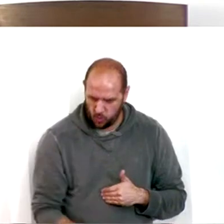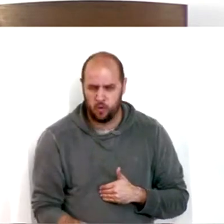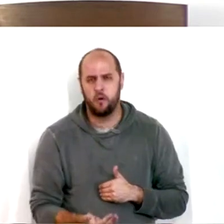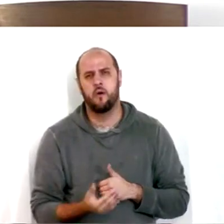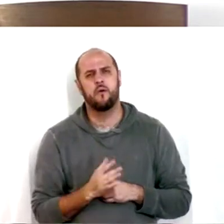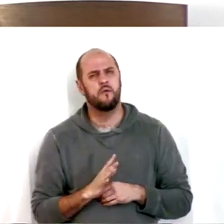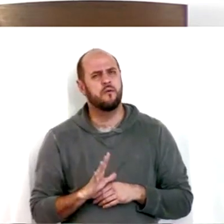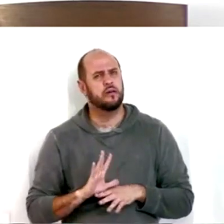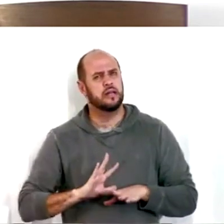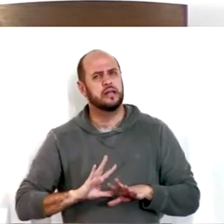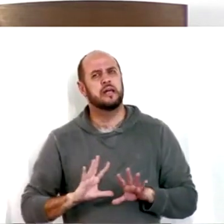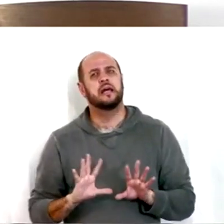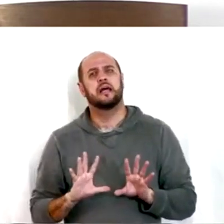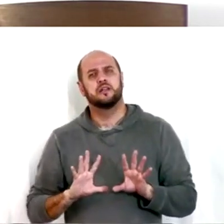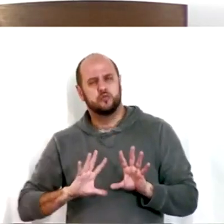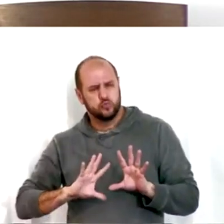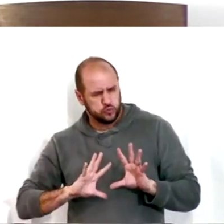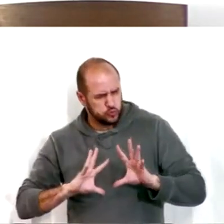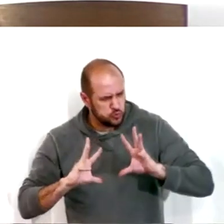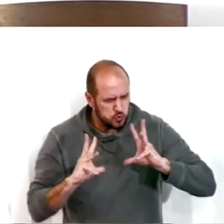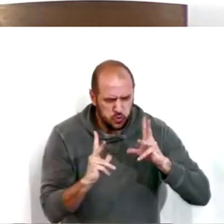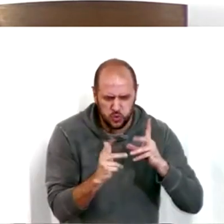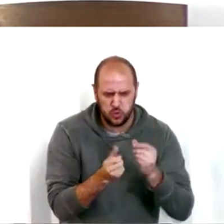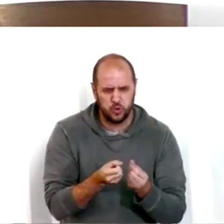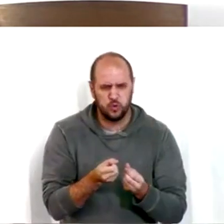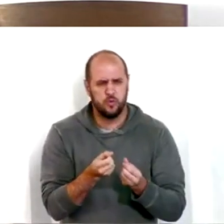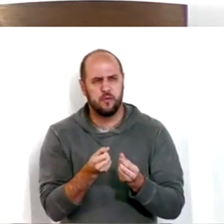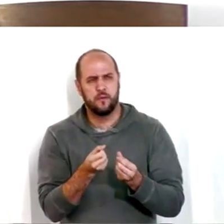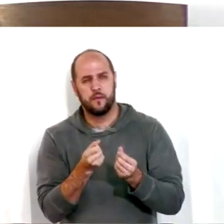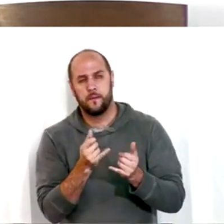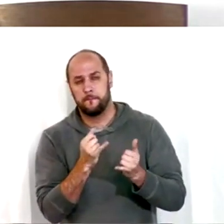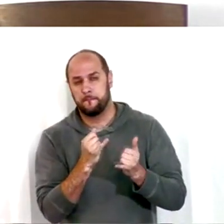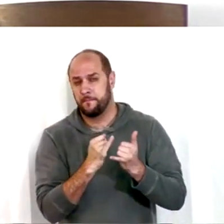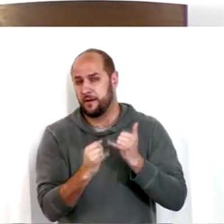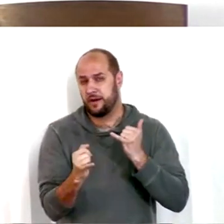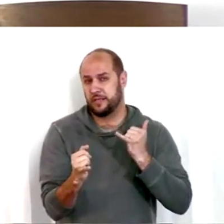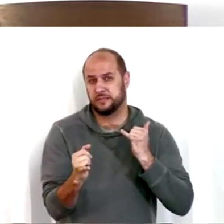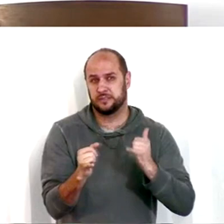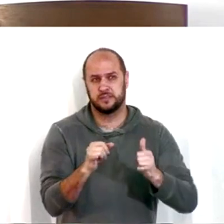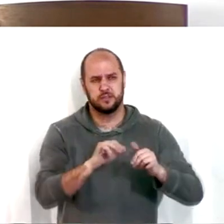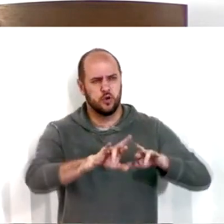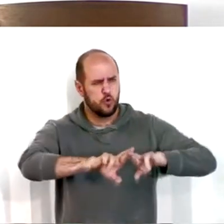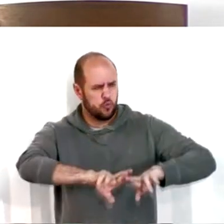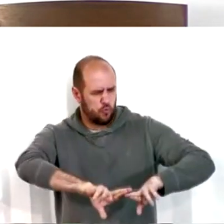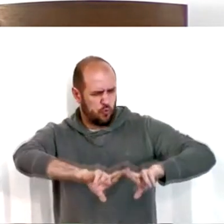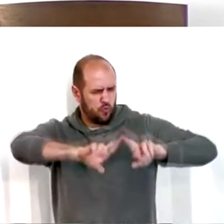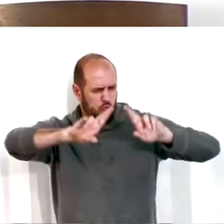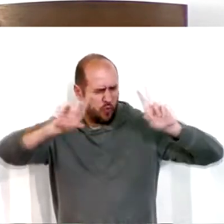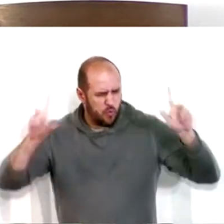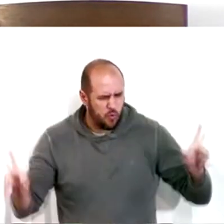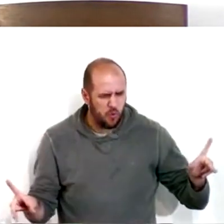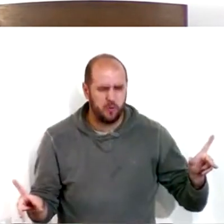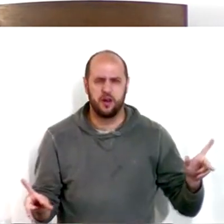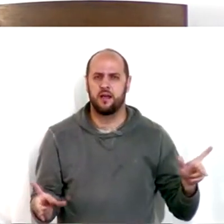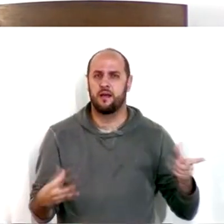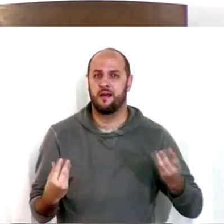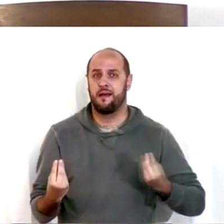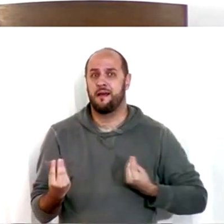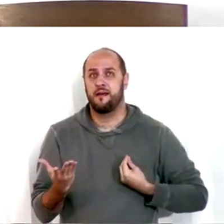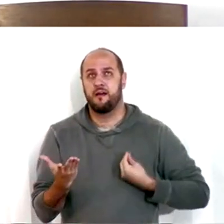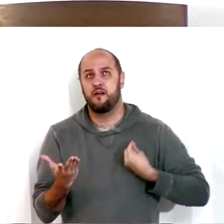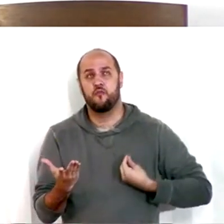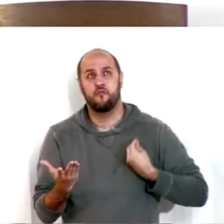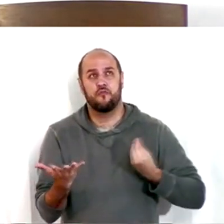são completamente alheios, ou quase completamente alheios, à